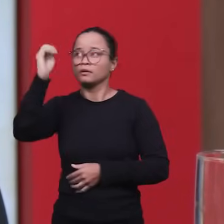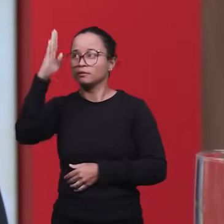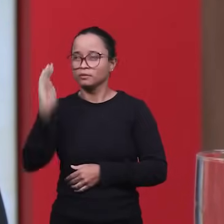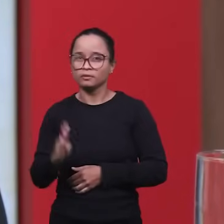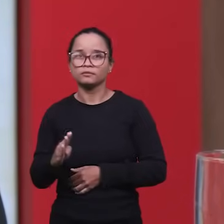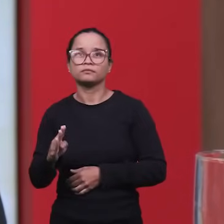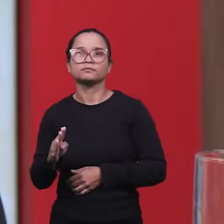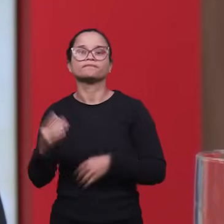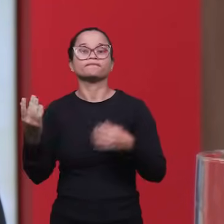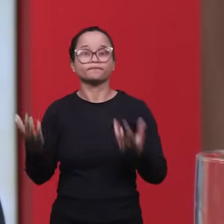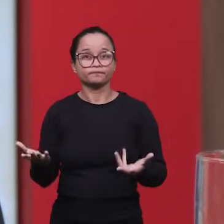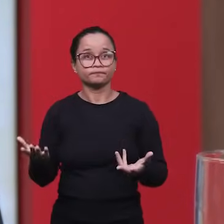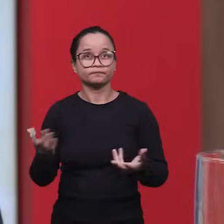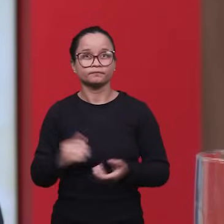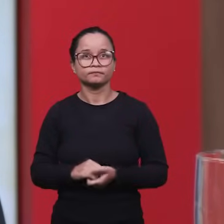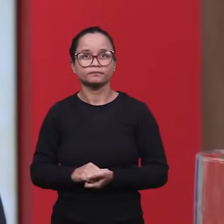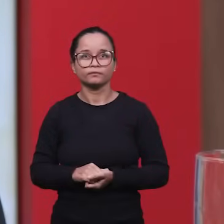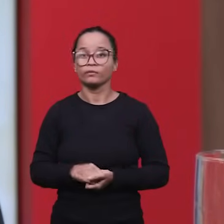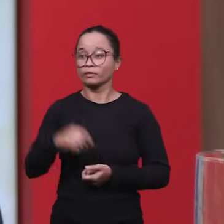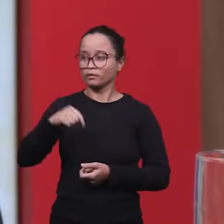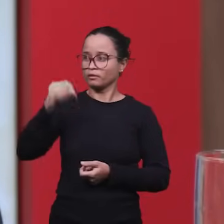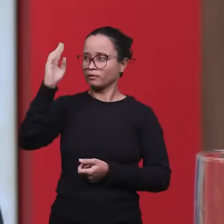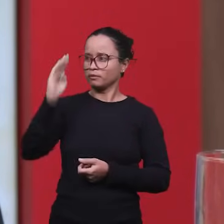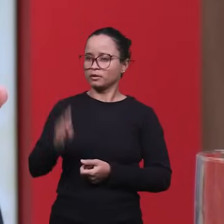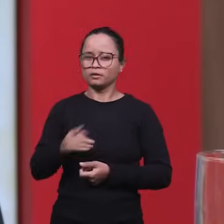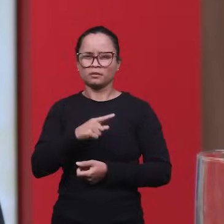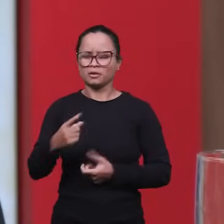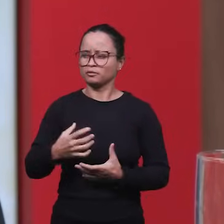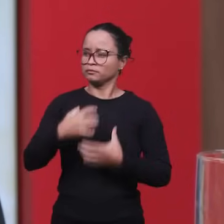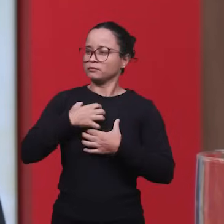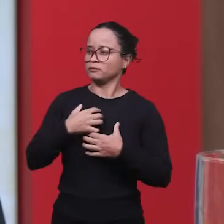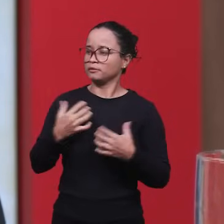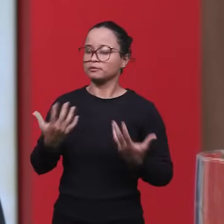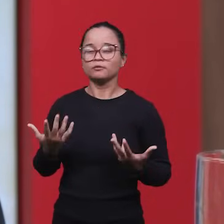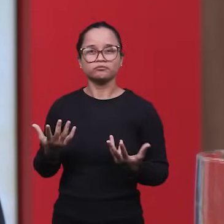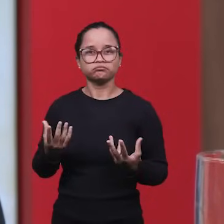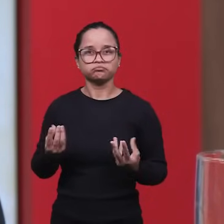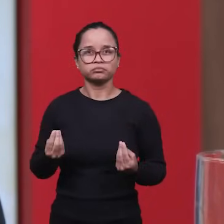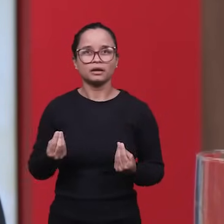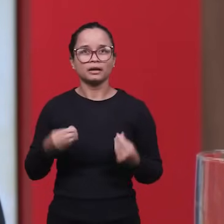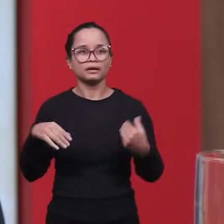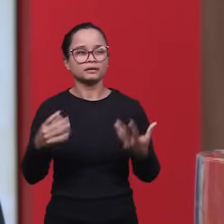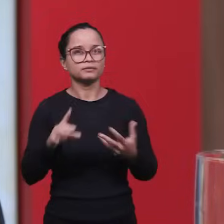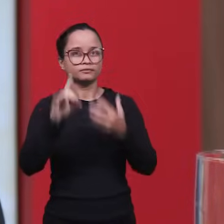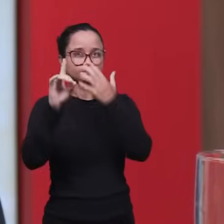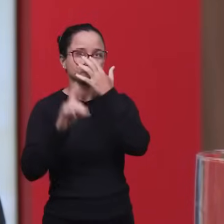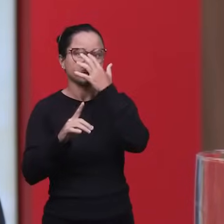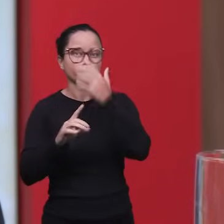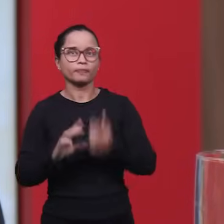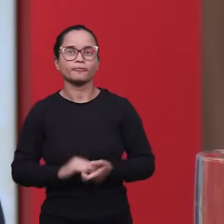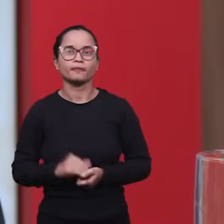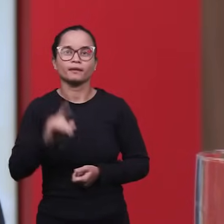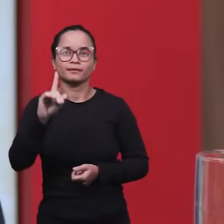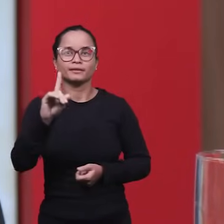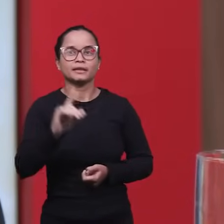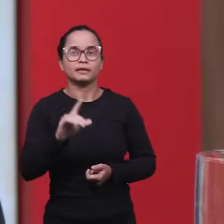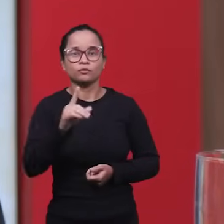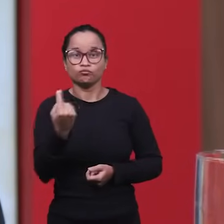isso eles estavam lá. Para nós uma surpresa muito grande e tal. Aí um deles, olha